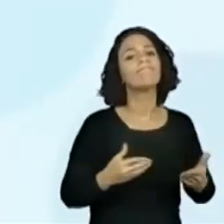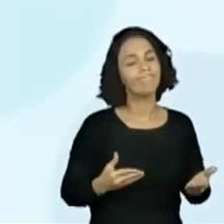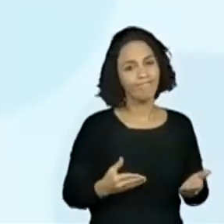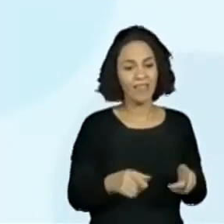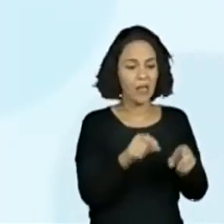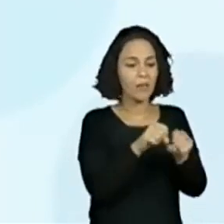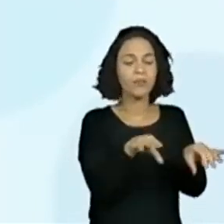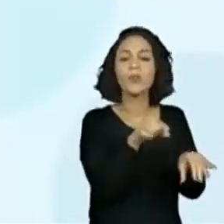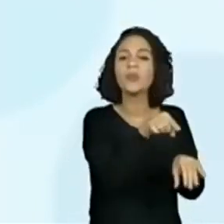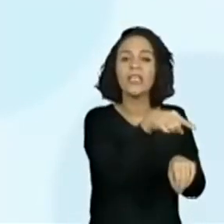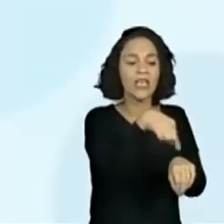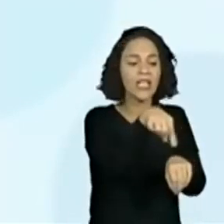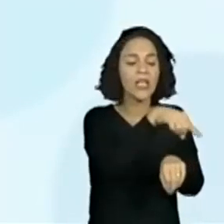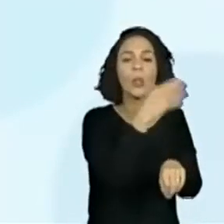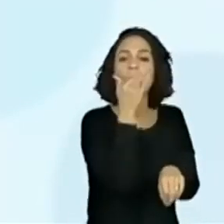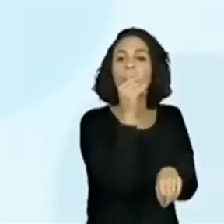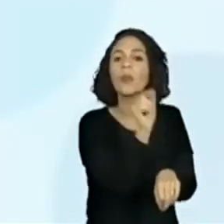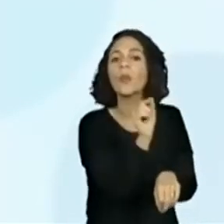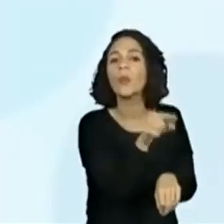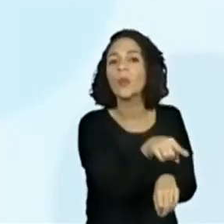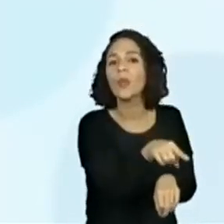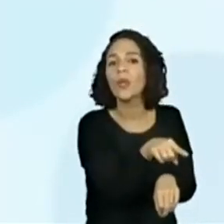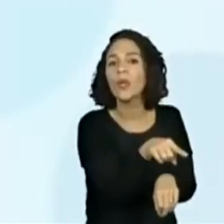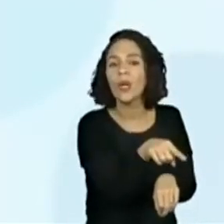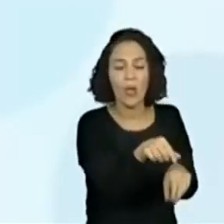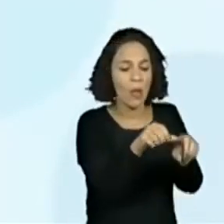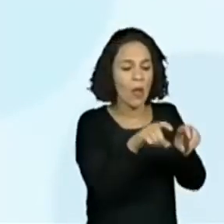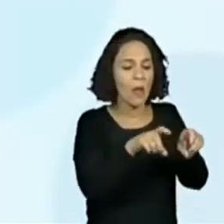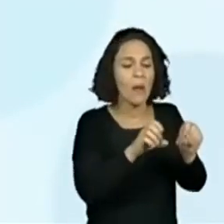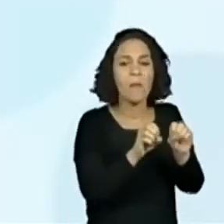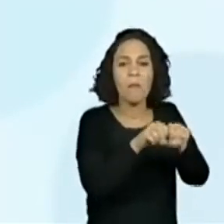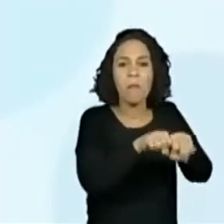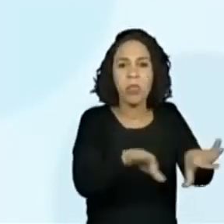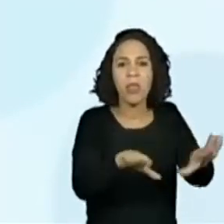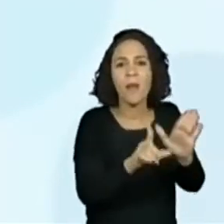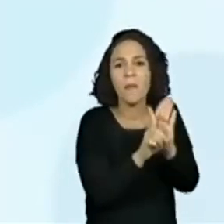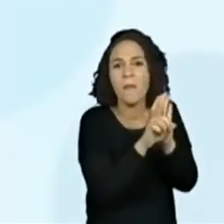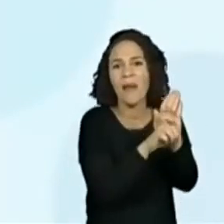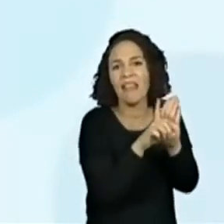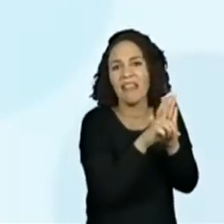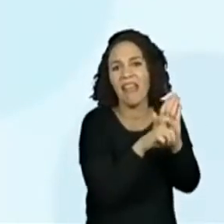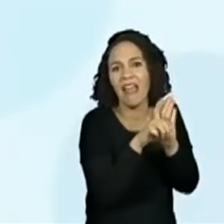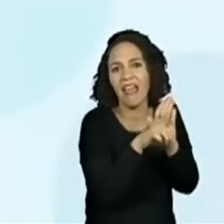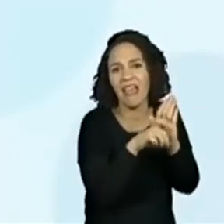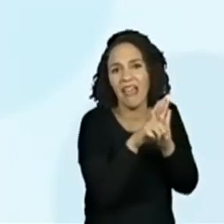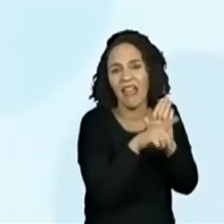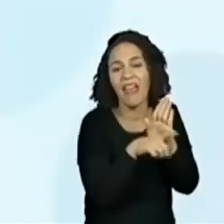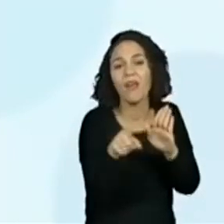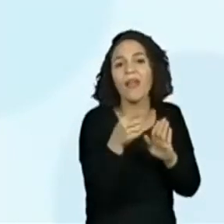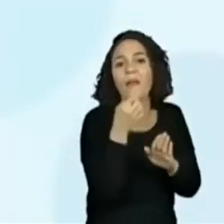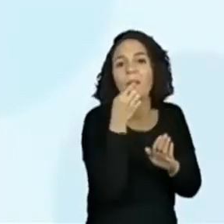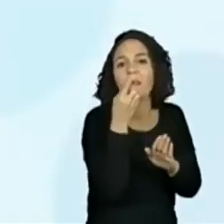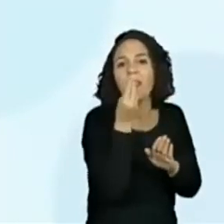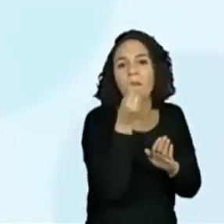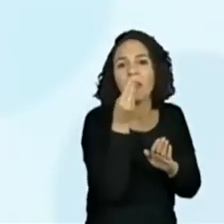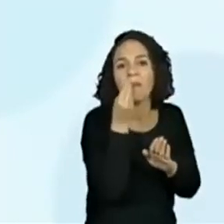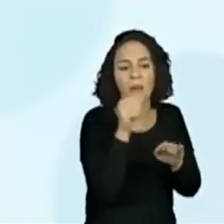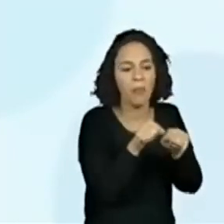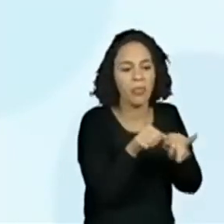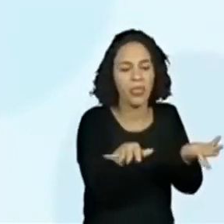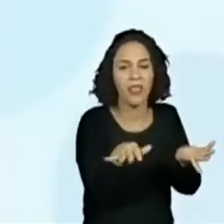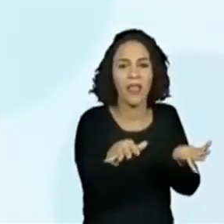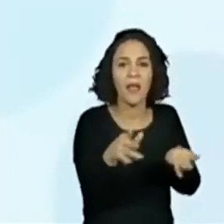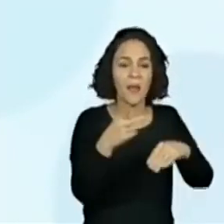depositando sobre este as bactérias contidas na sua saliva,